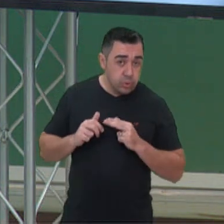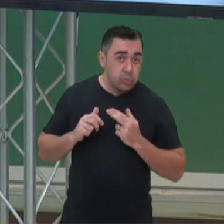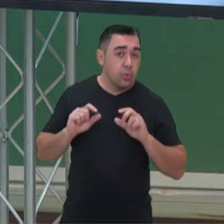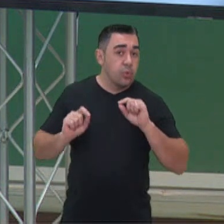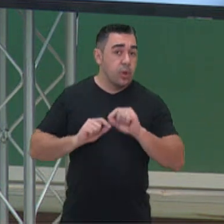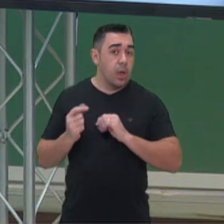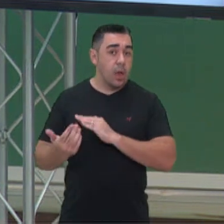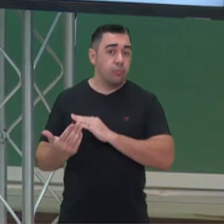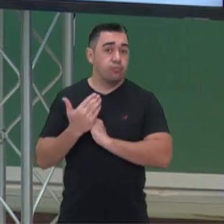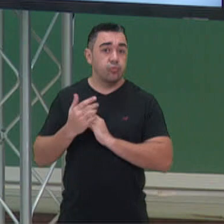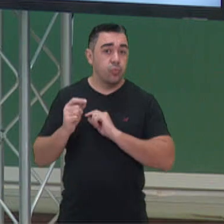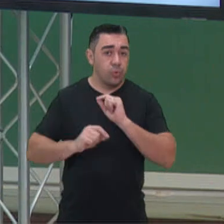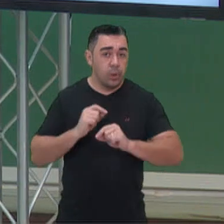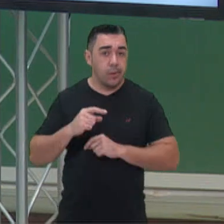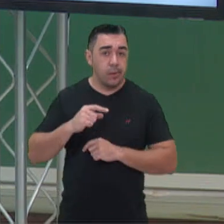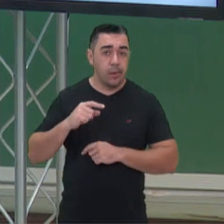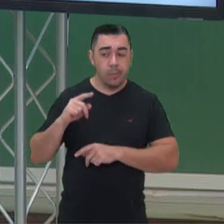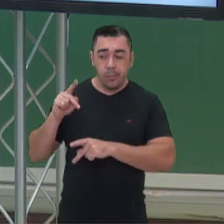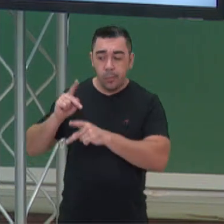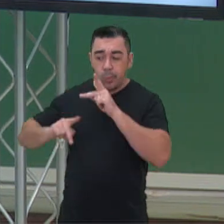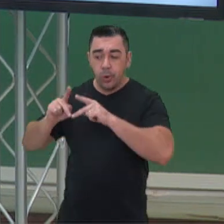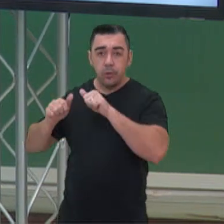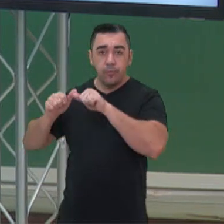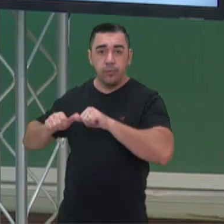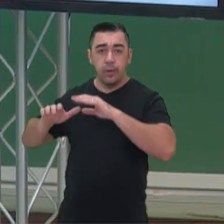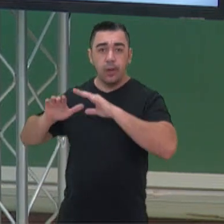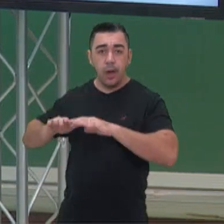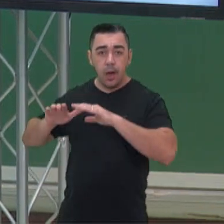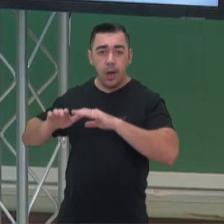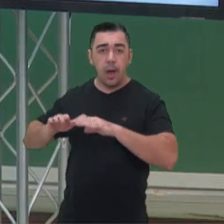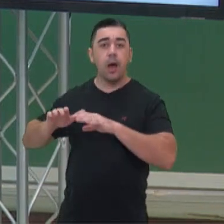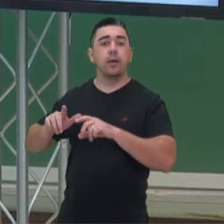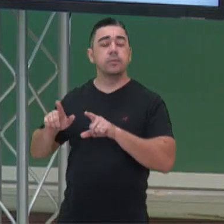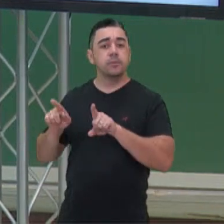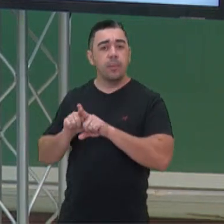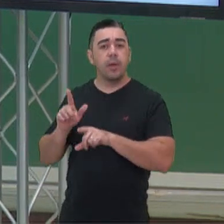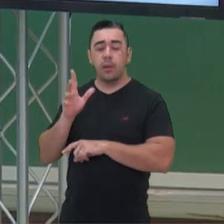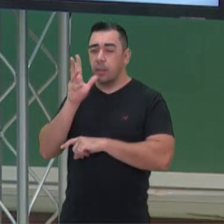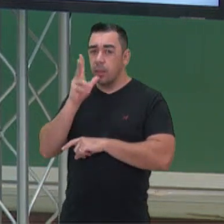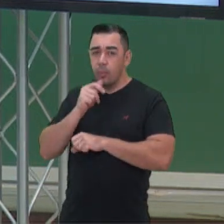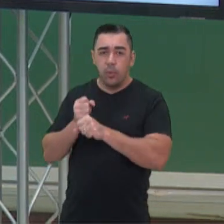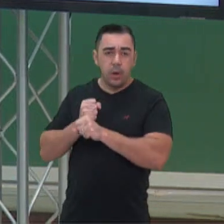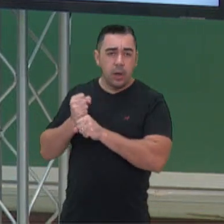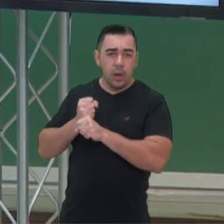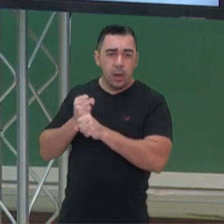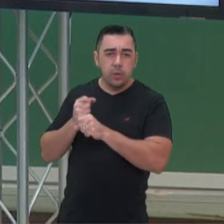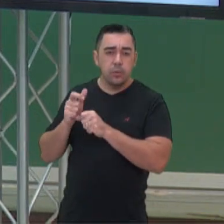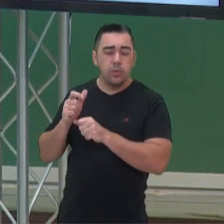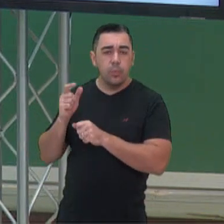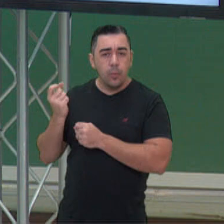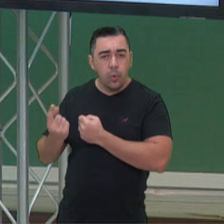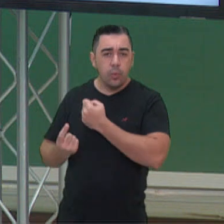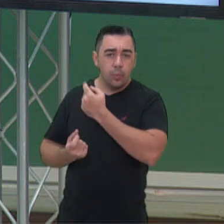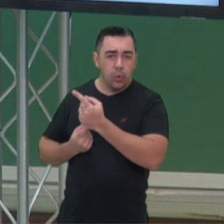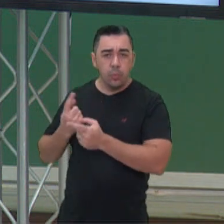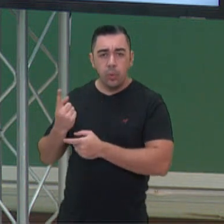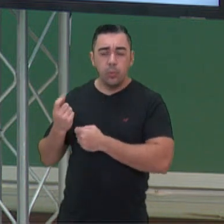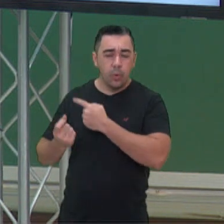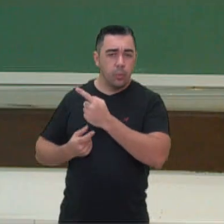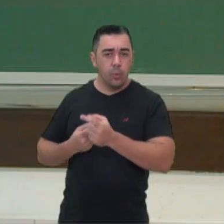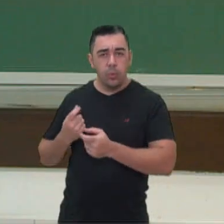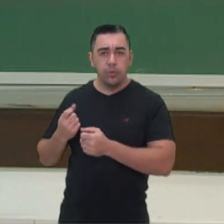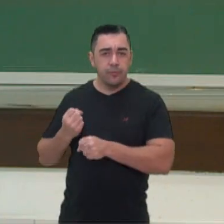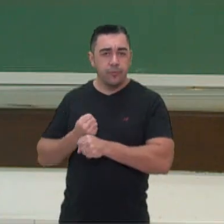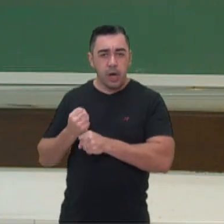muito é a população permanecer baixa durante muitos e muitos mil